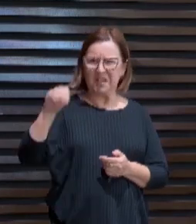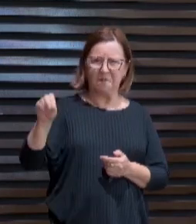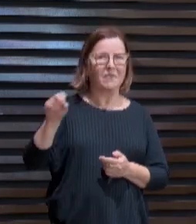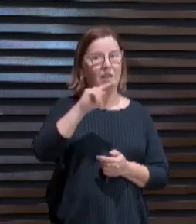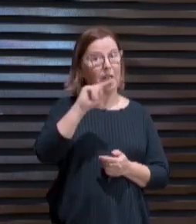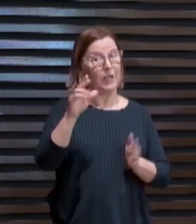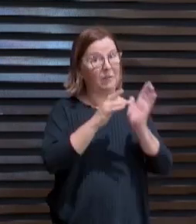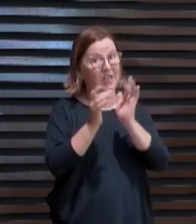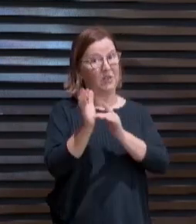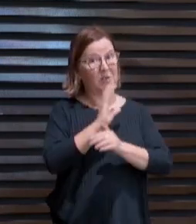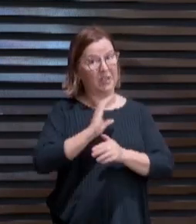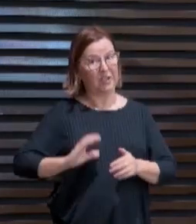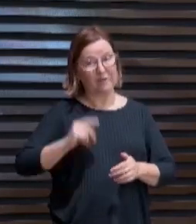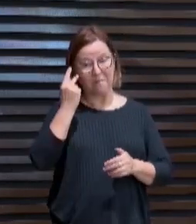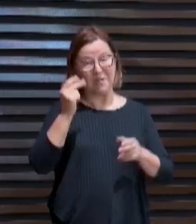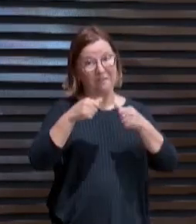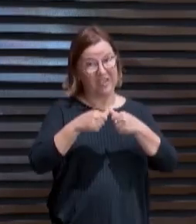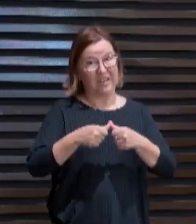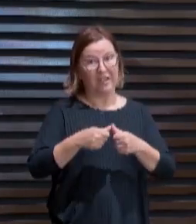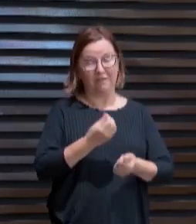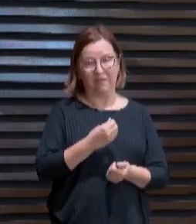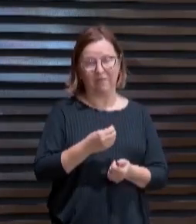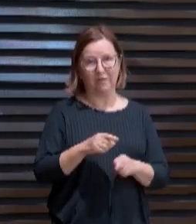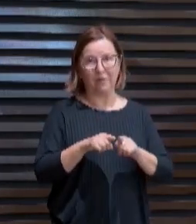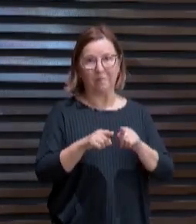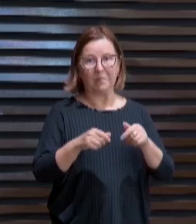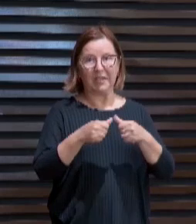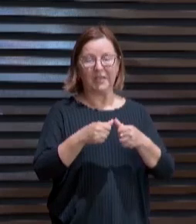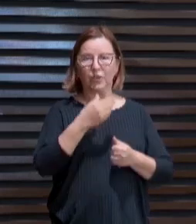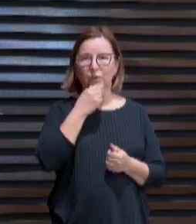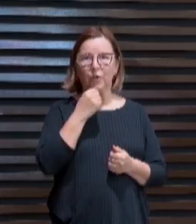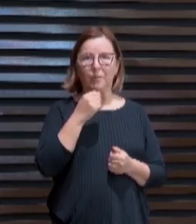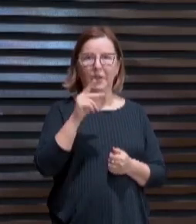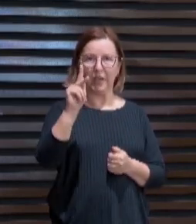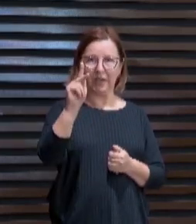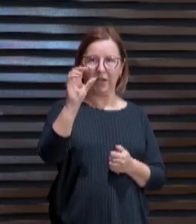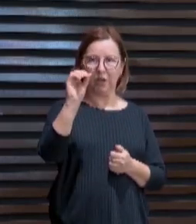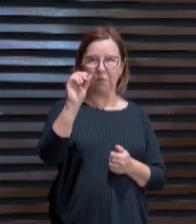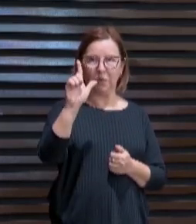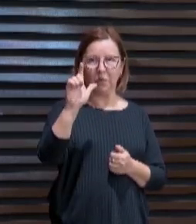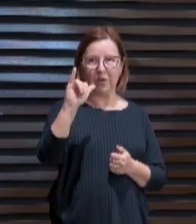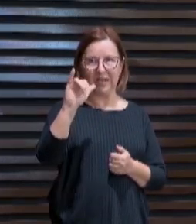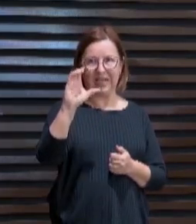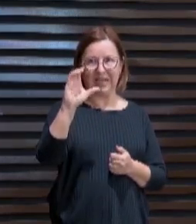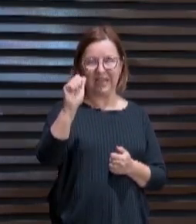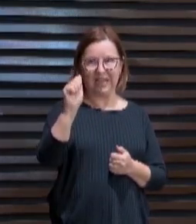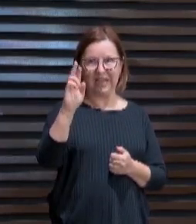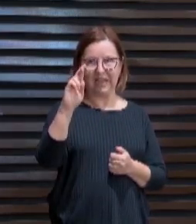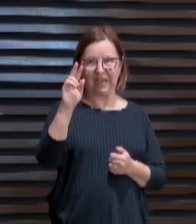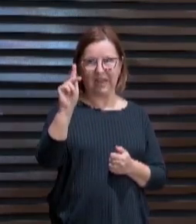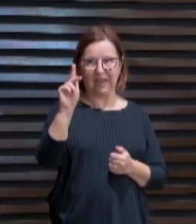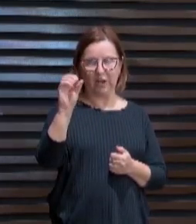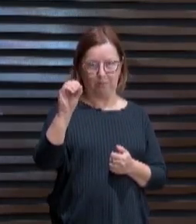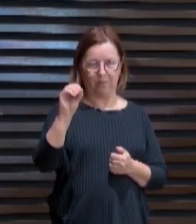preservar a sua vida. Policarpo ele já tinha mais de 90 anos. Mas ele diz o seguinte, quando lhe é ofertado